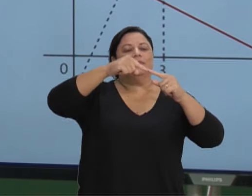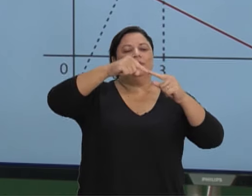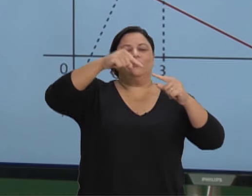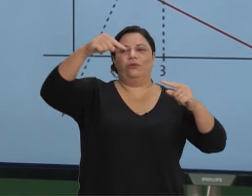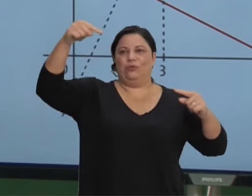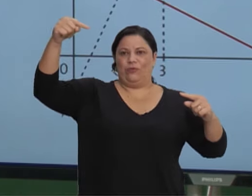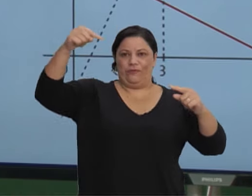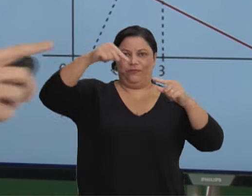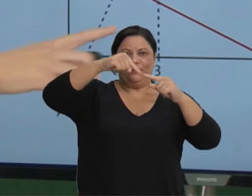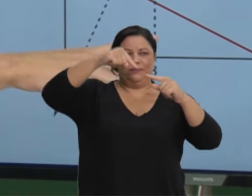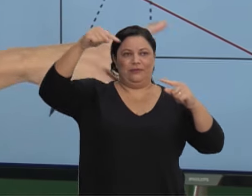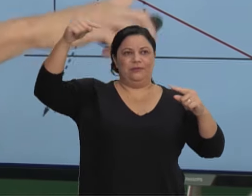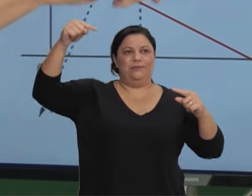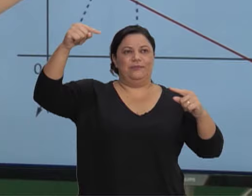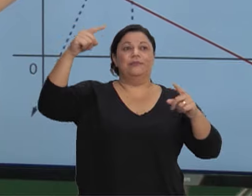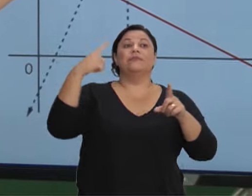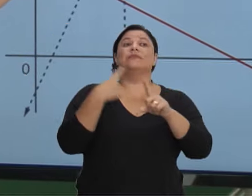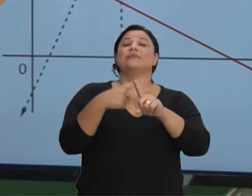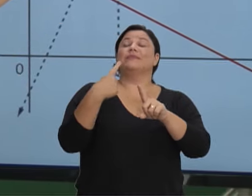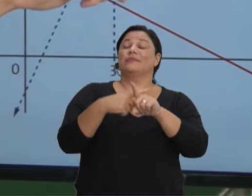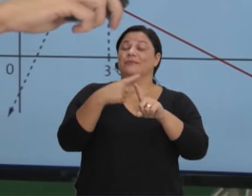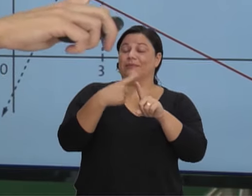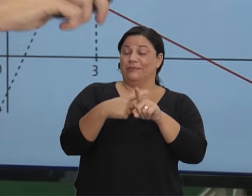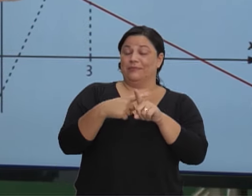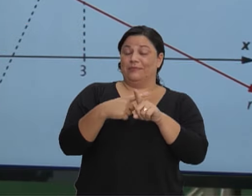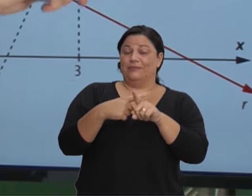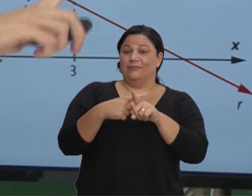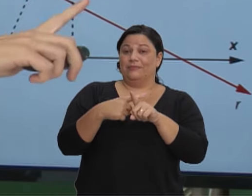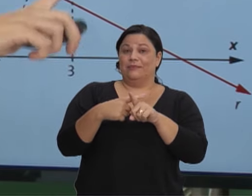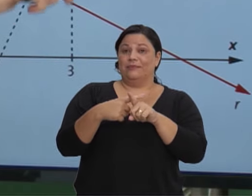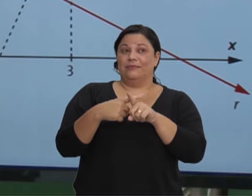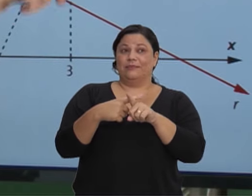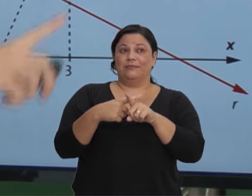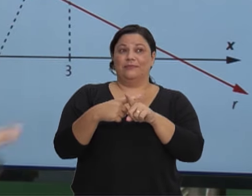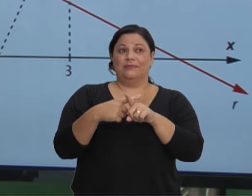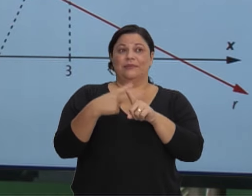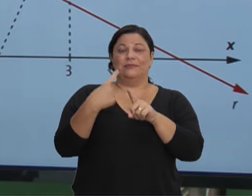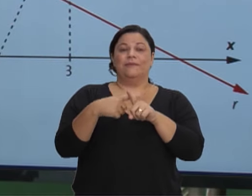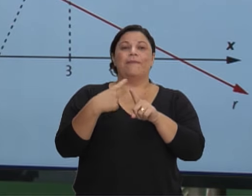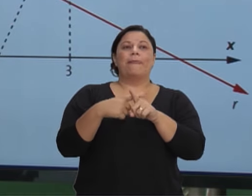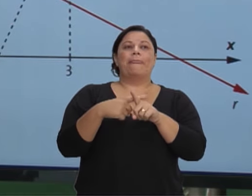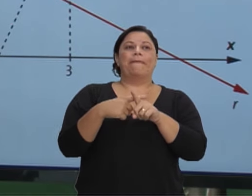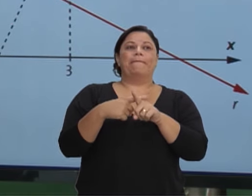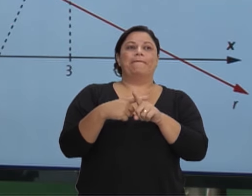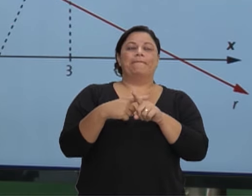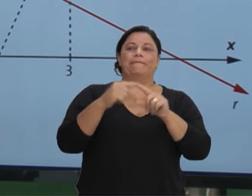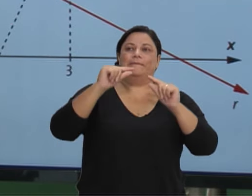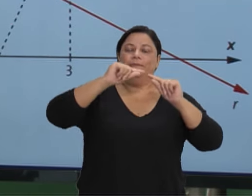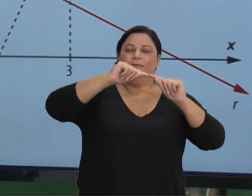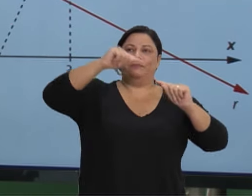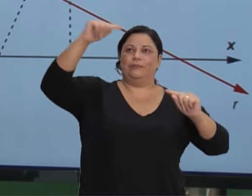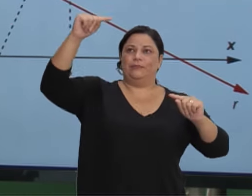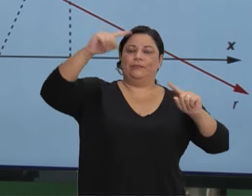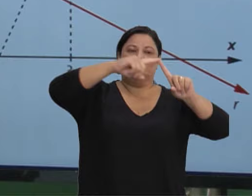graus. Por quê? Eu poderia pegar... essa aqui é paralela ao eixo